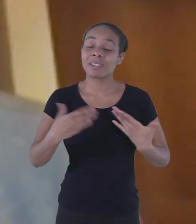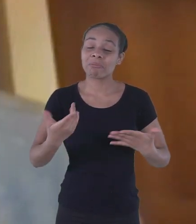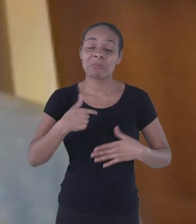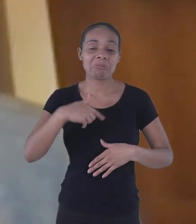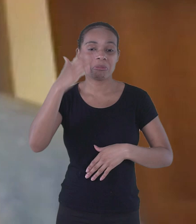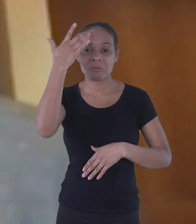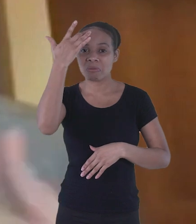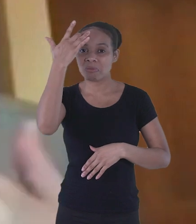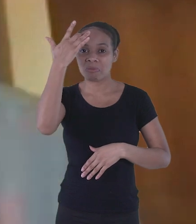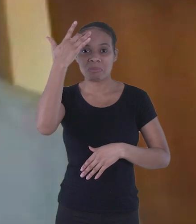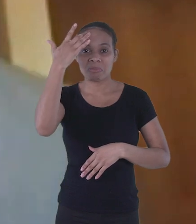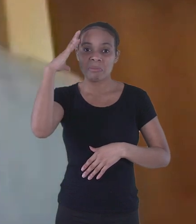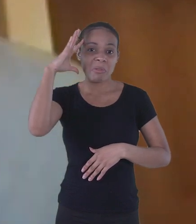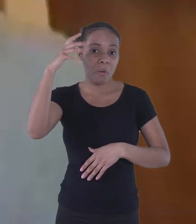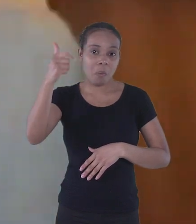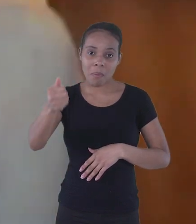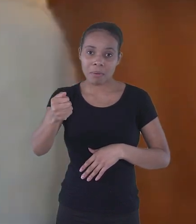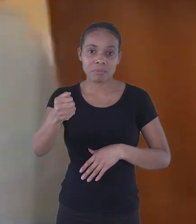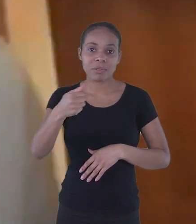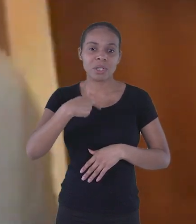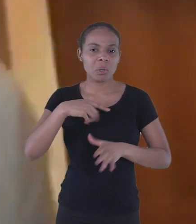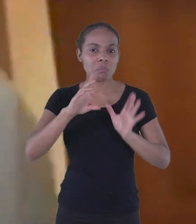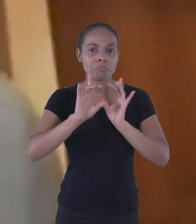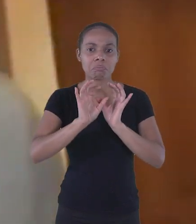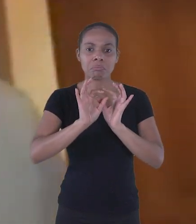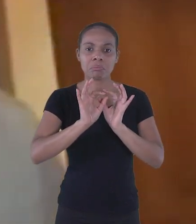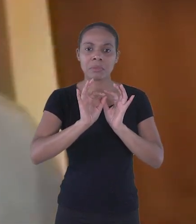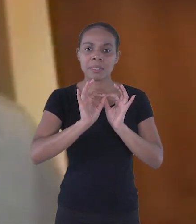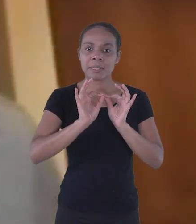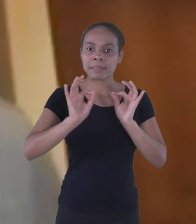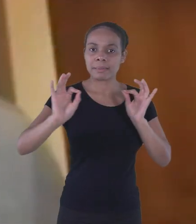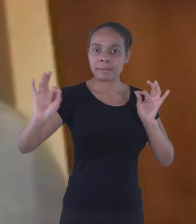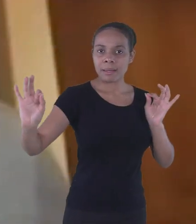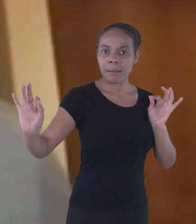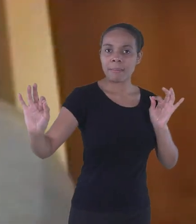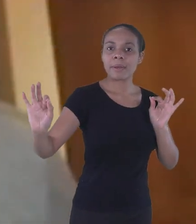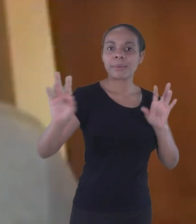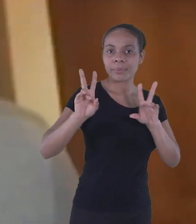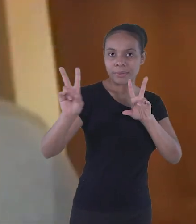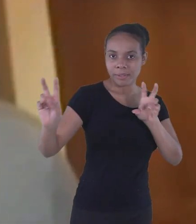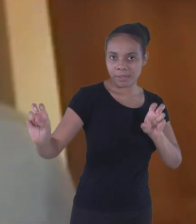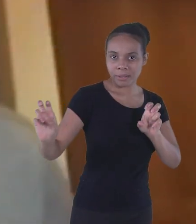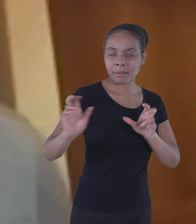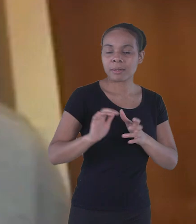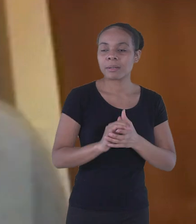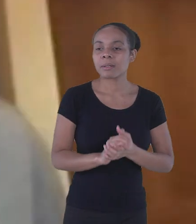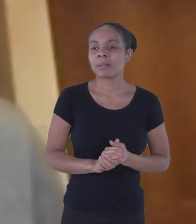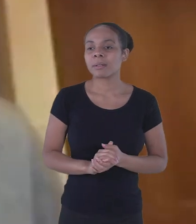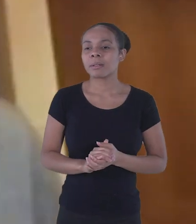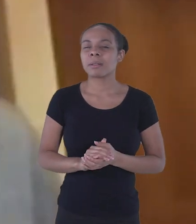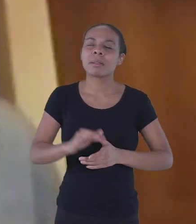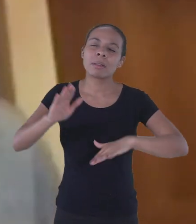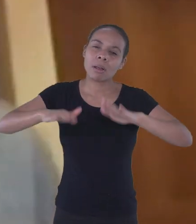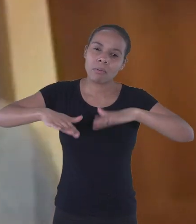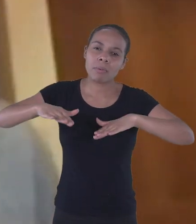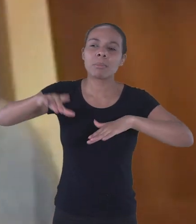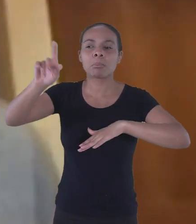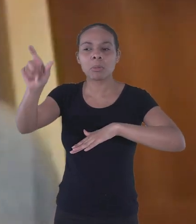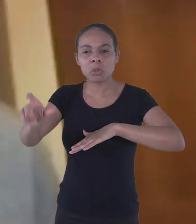até algum crítico literário pode fazer isso, mas eu